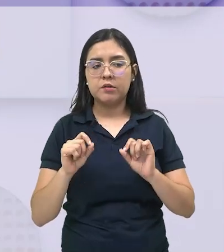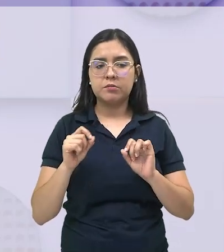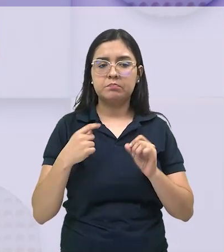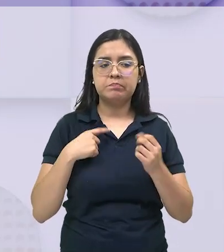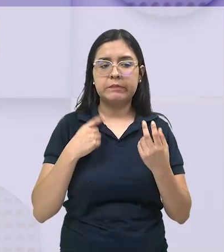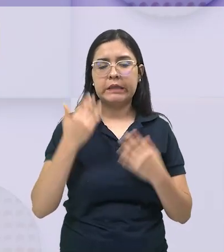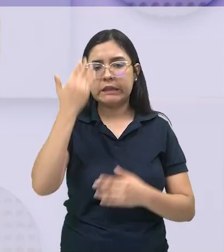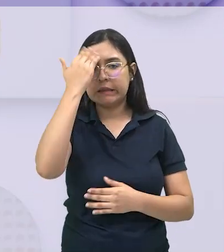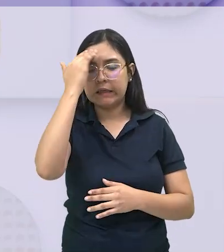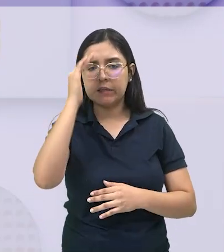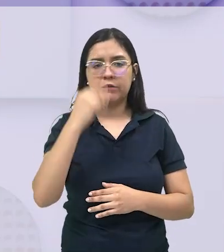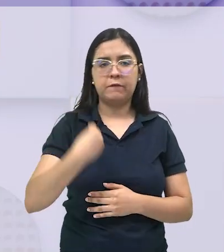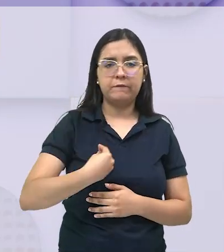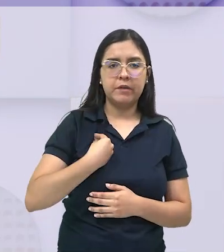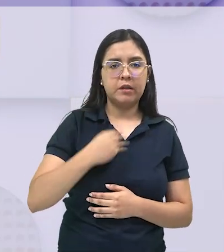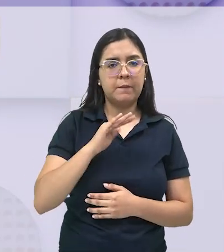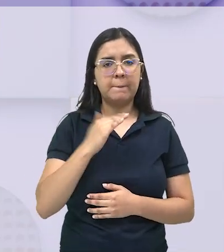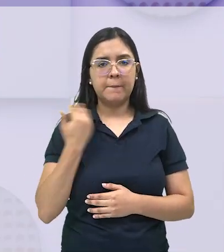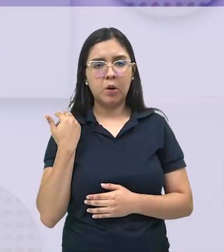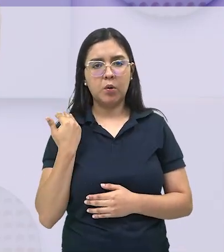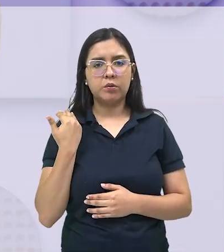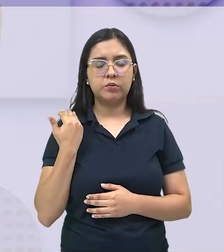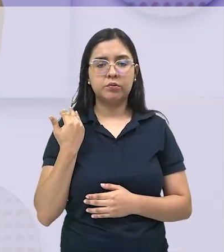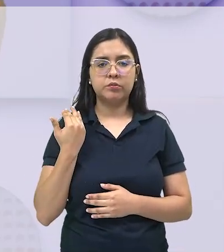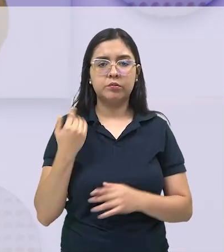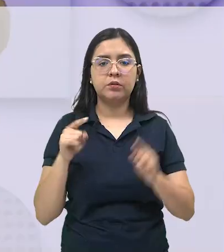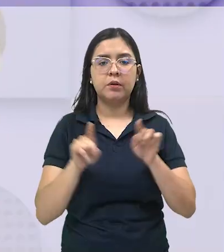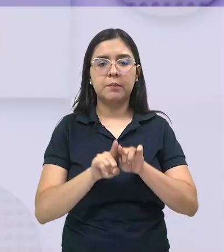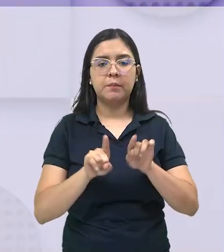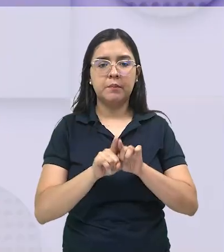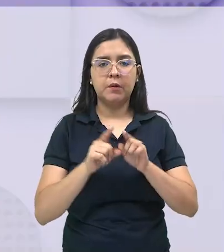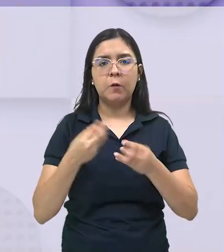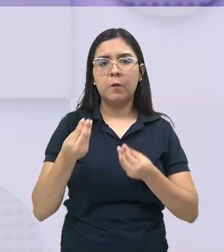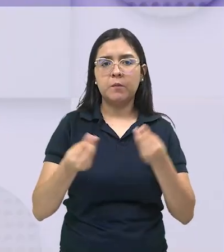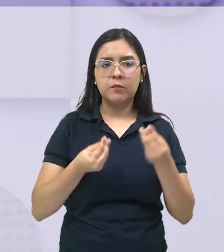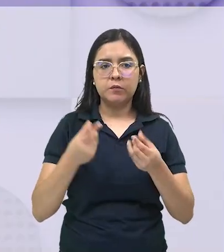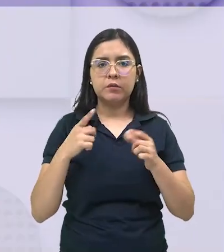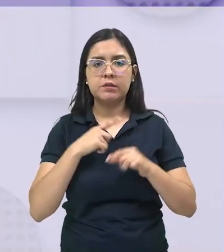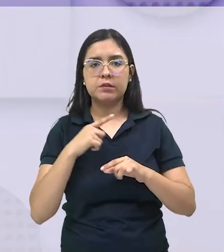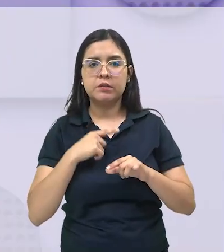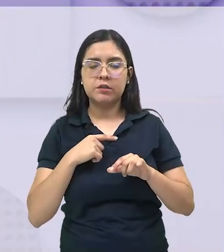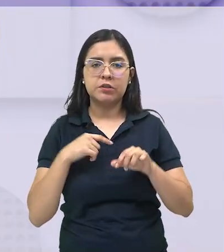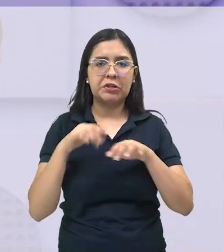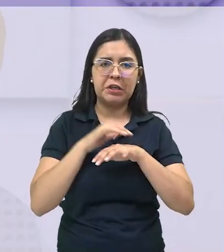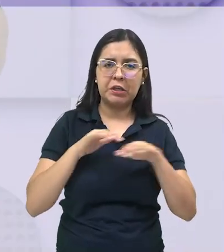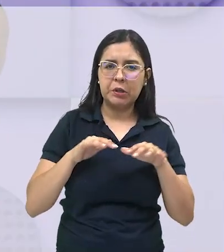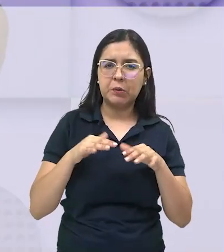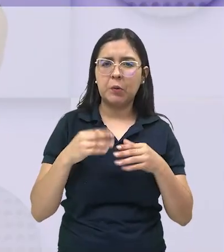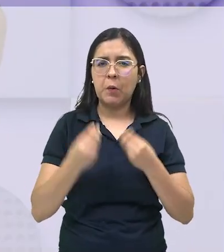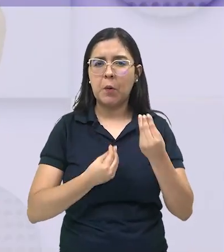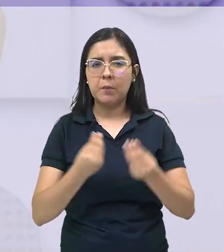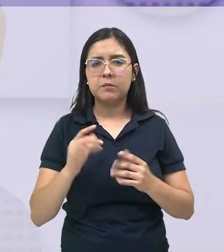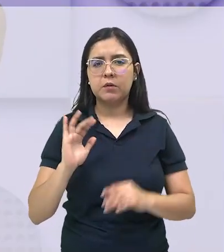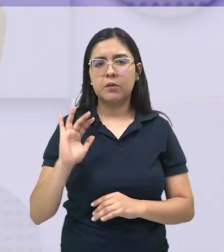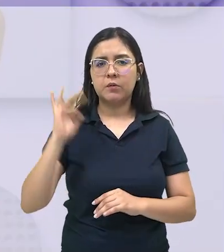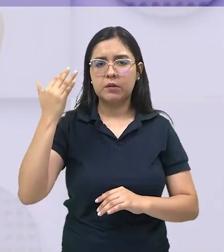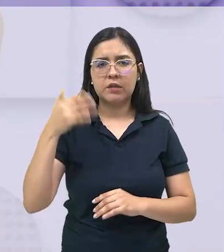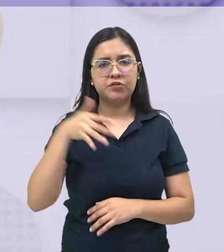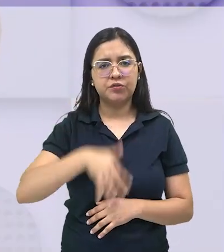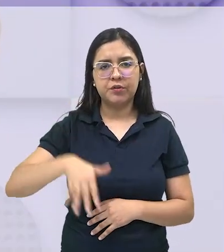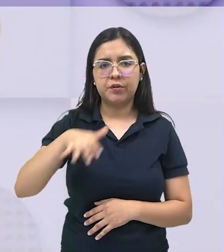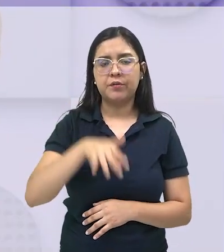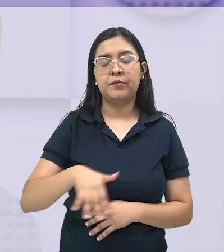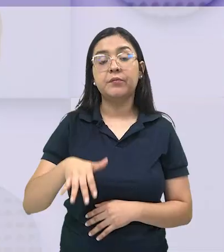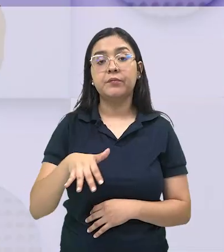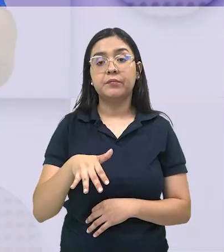vida e à morte? Quais são os ritos que acontecem? Como é que isso acontece de maneira